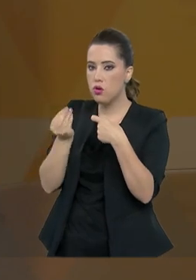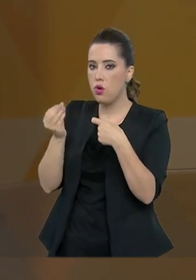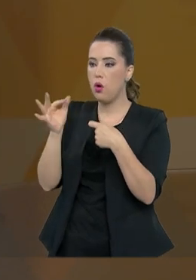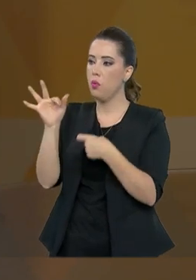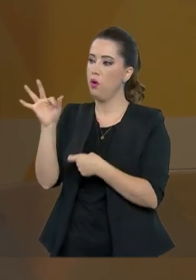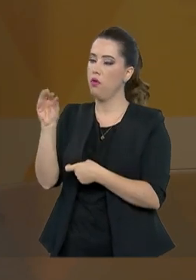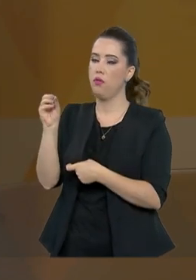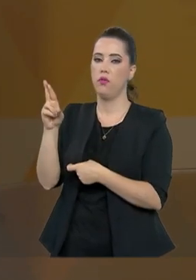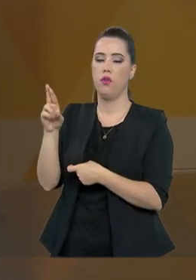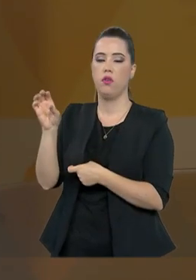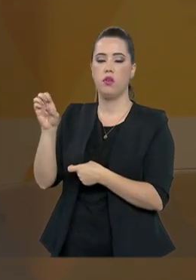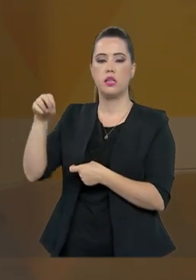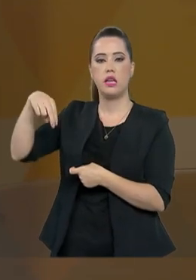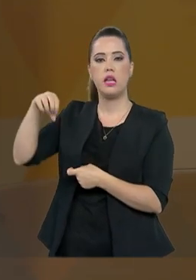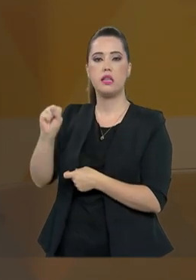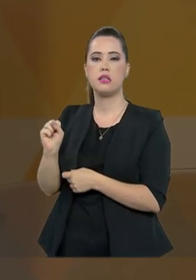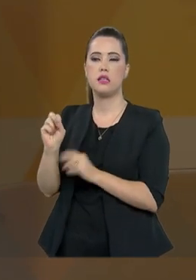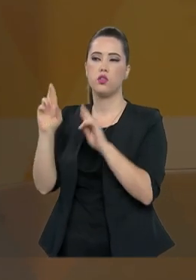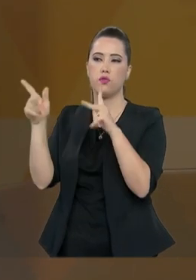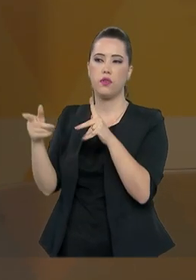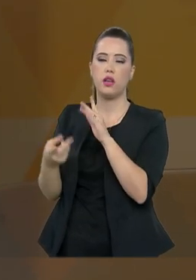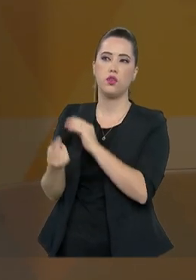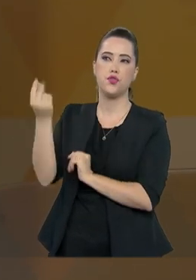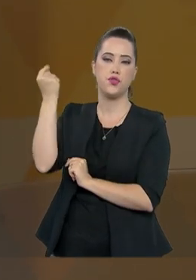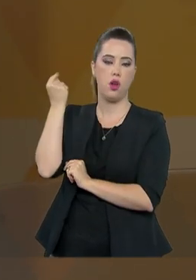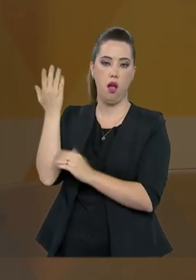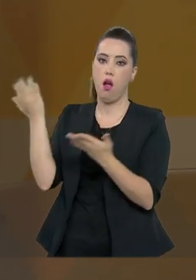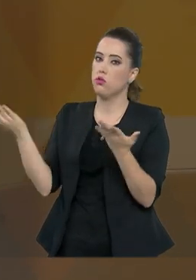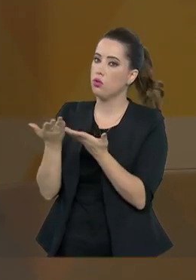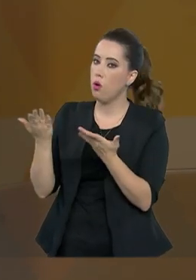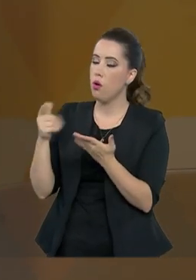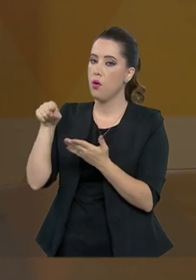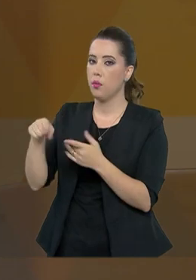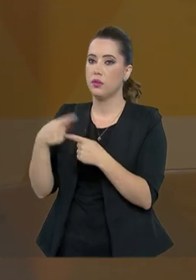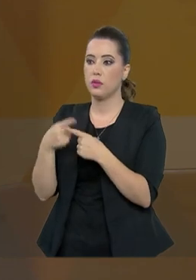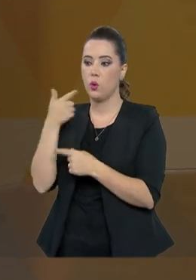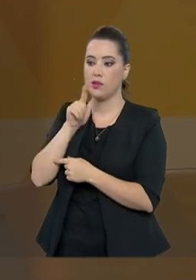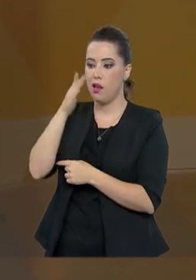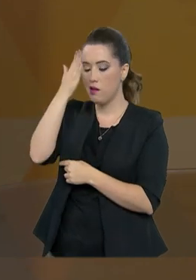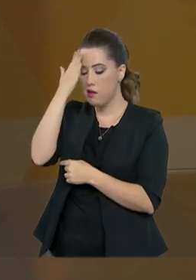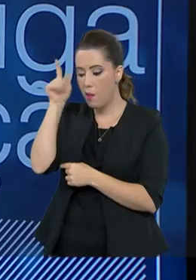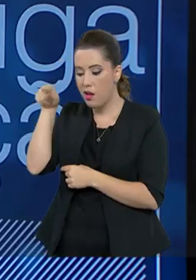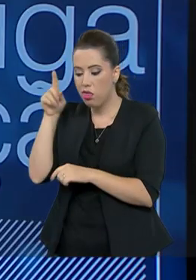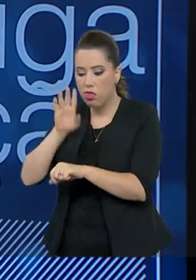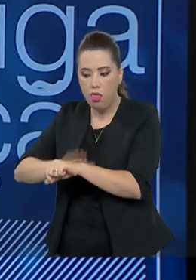onde você não tem ali, na hora, né, a elucidação do crime?